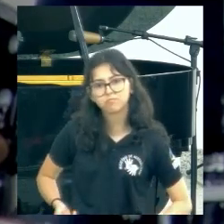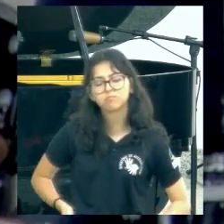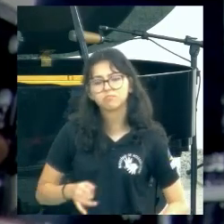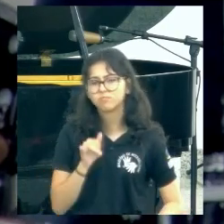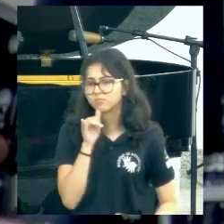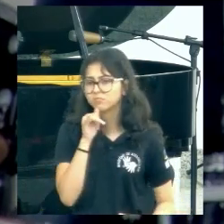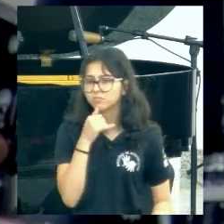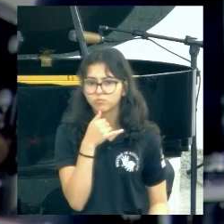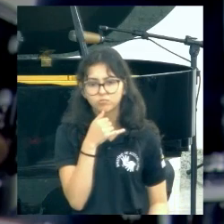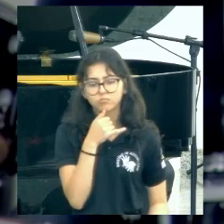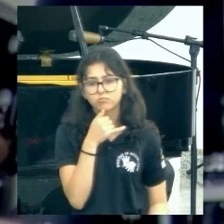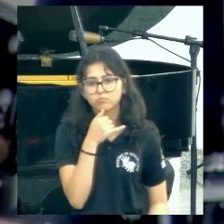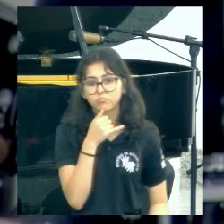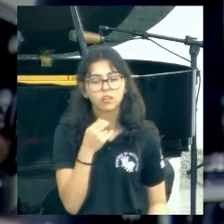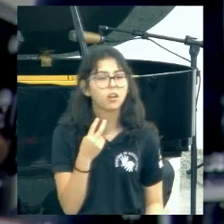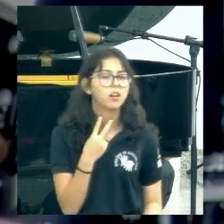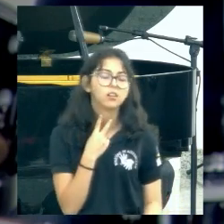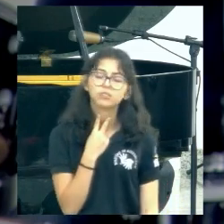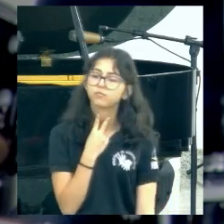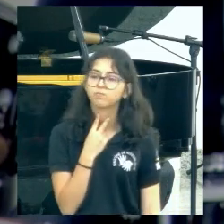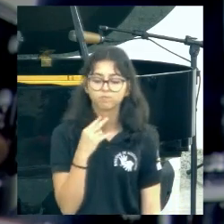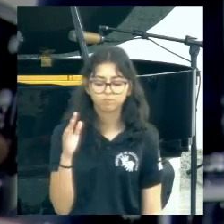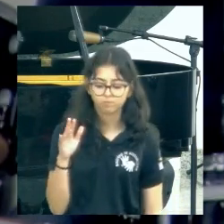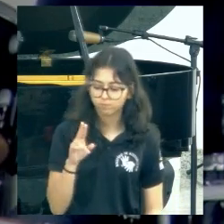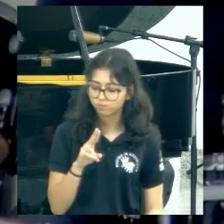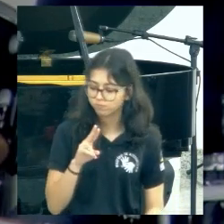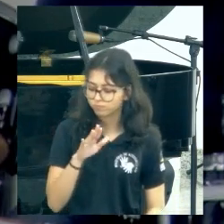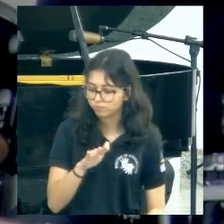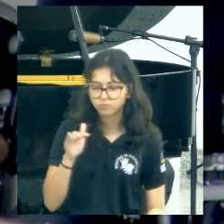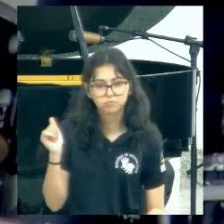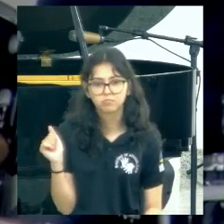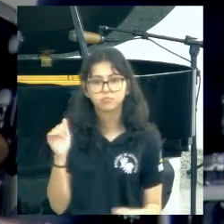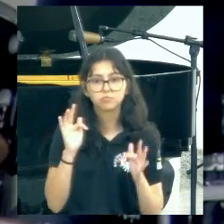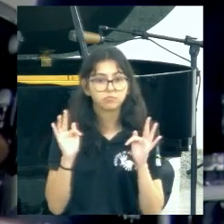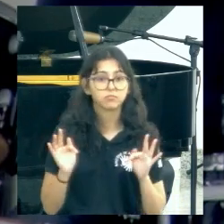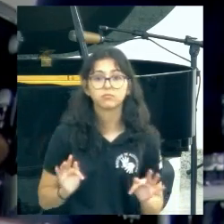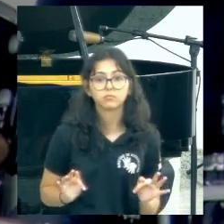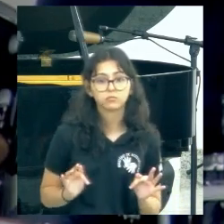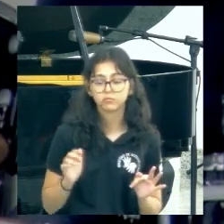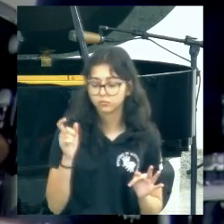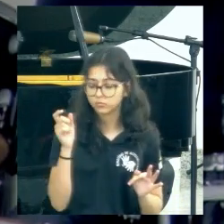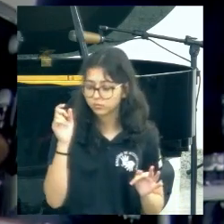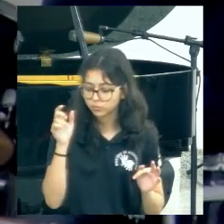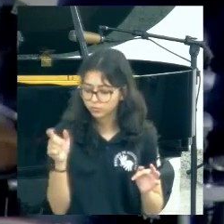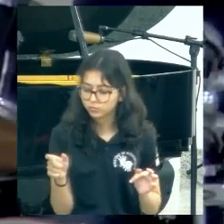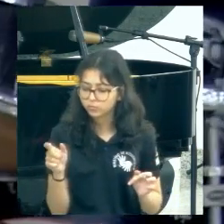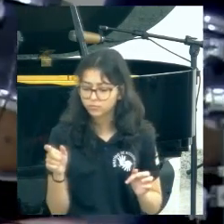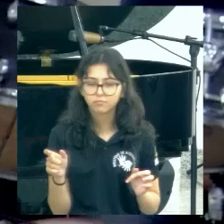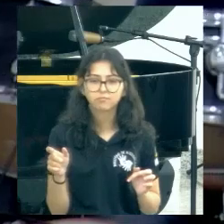sendo motivo de dor na vida das pessoas em que eu mais amo. Deixe-me ainda lhe perguntar,